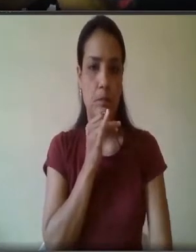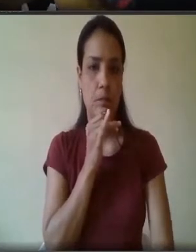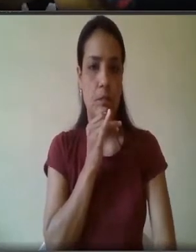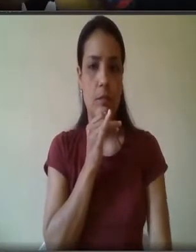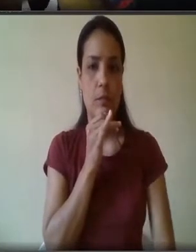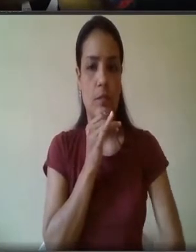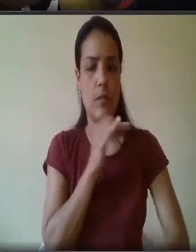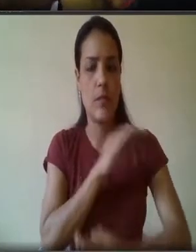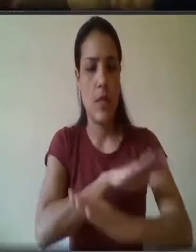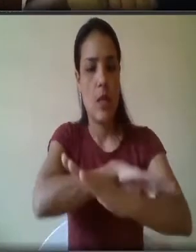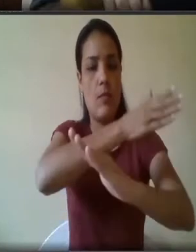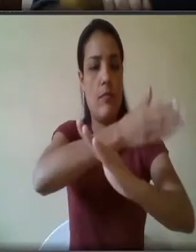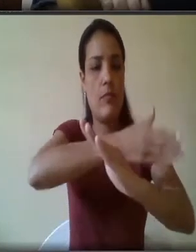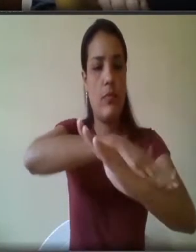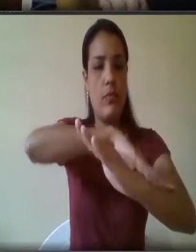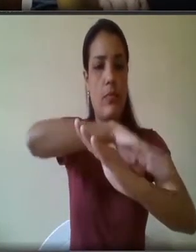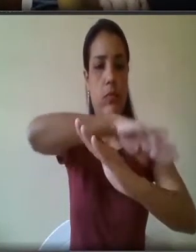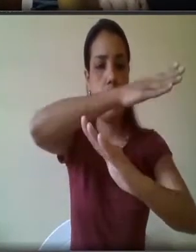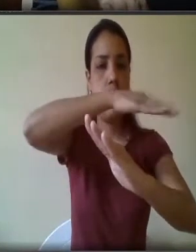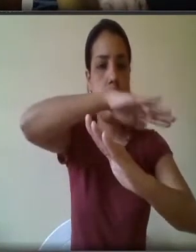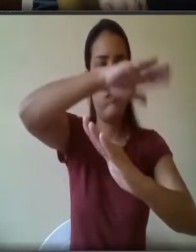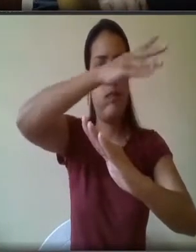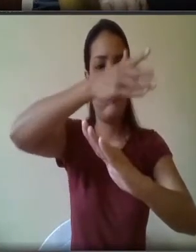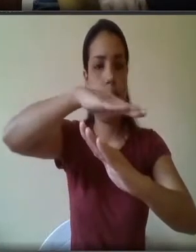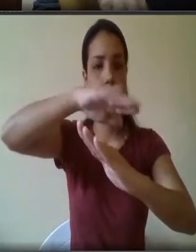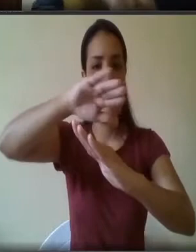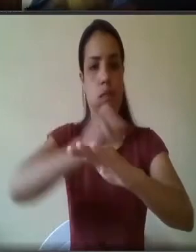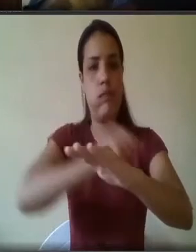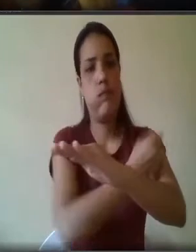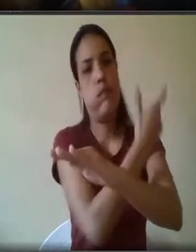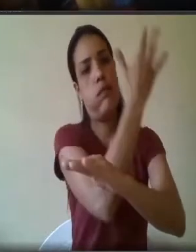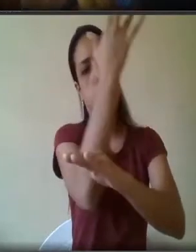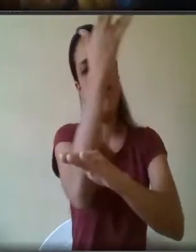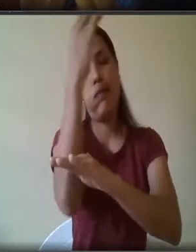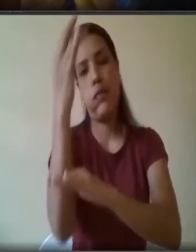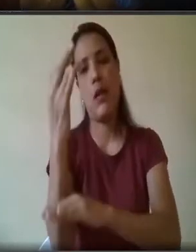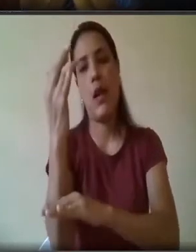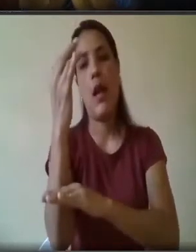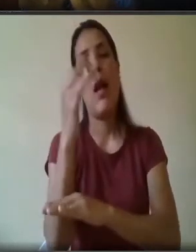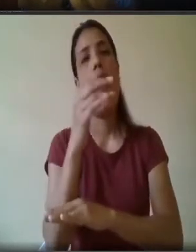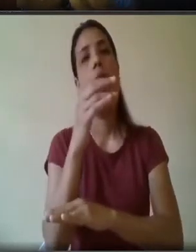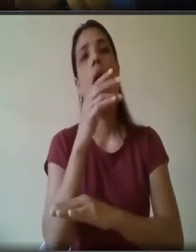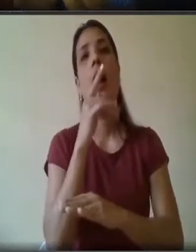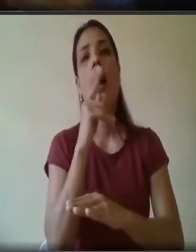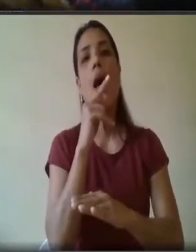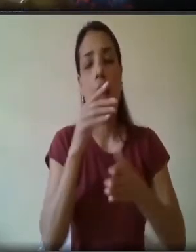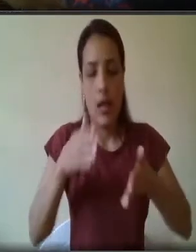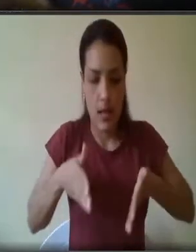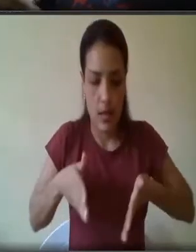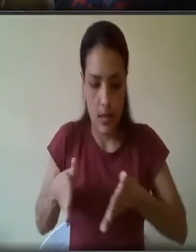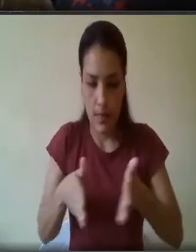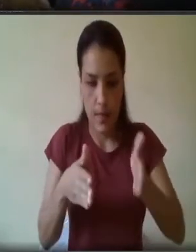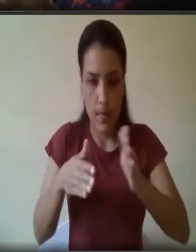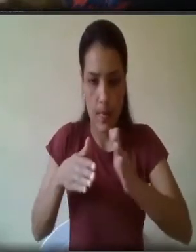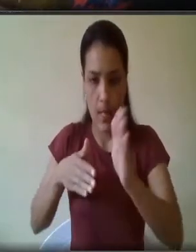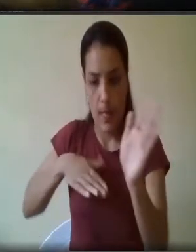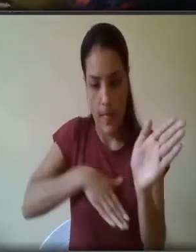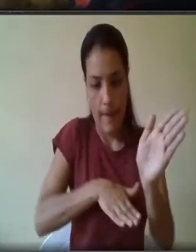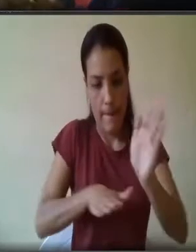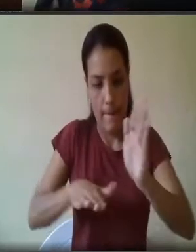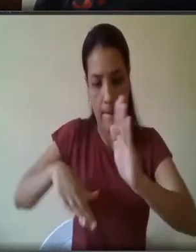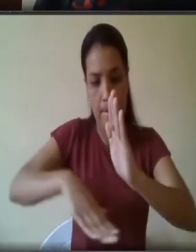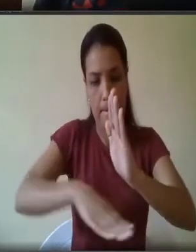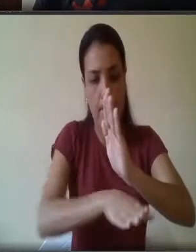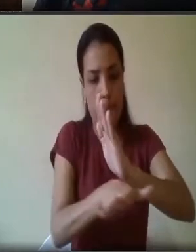e rola uma pedra dessa serra e fica aqui na beira da estrada. Então você está andando na beira da estrada, você começa a ver aquelas rochas, e